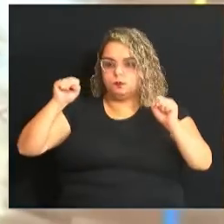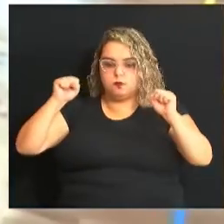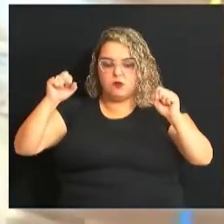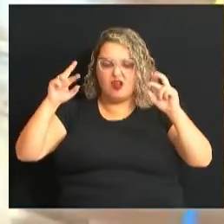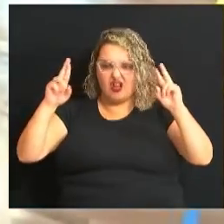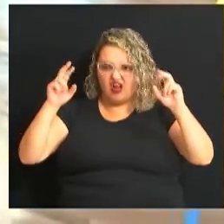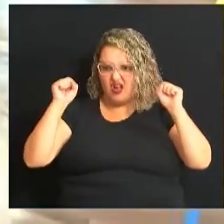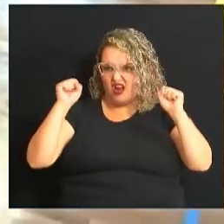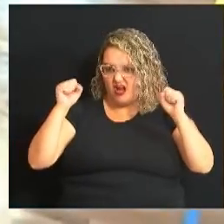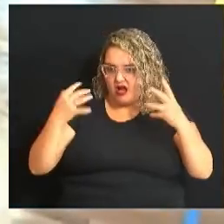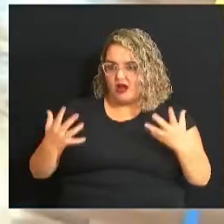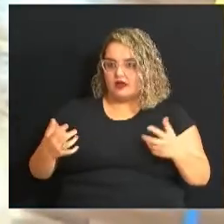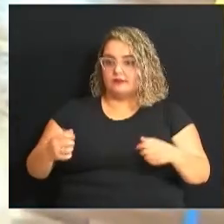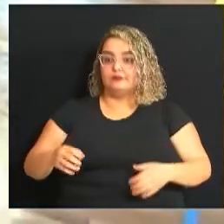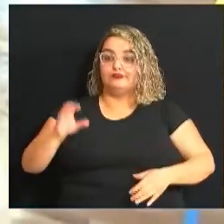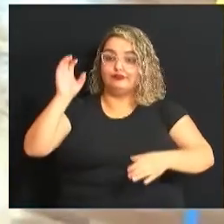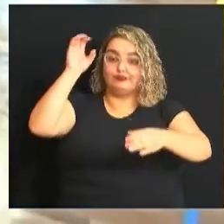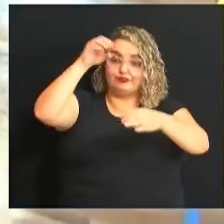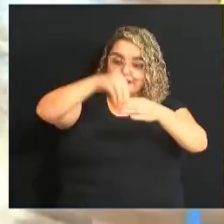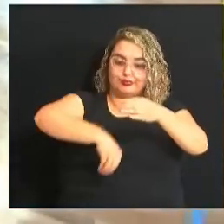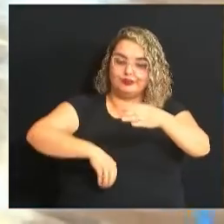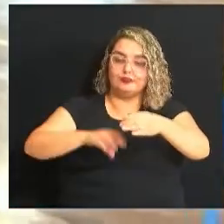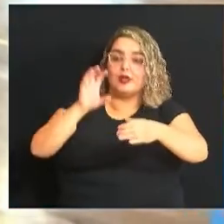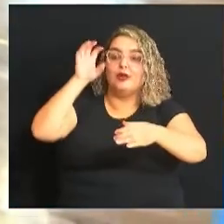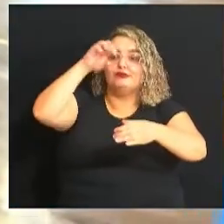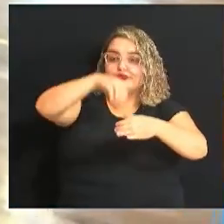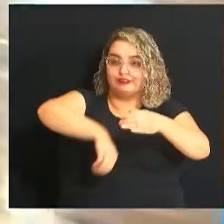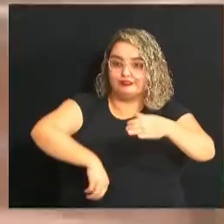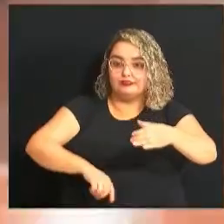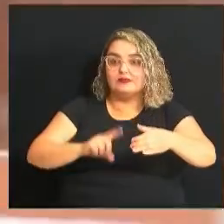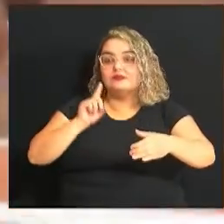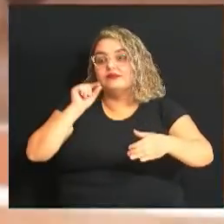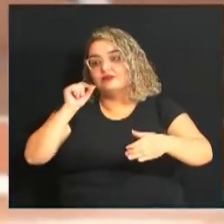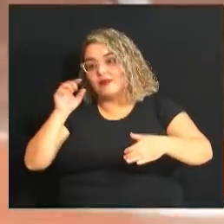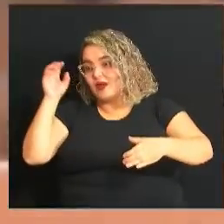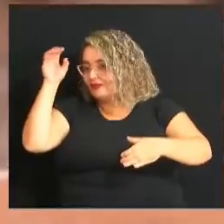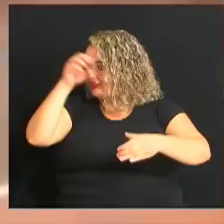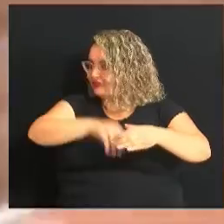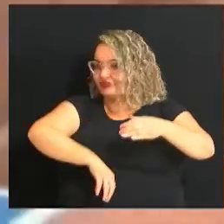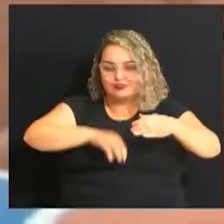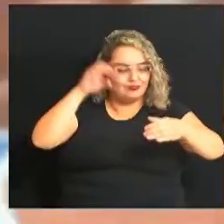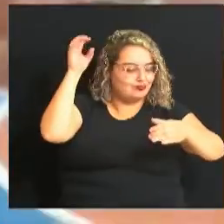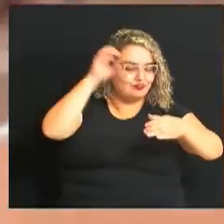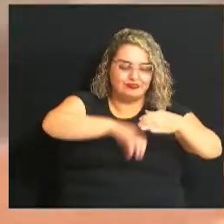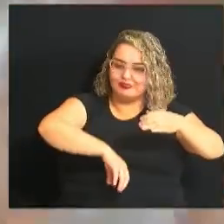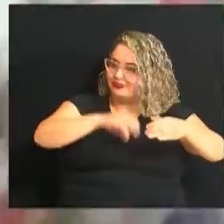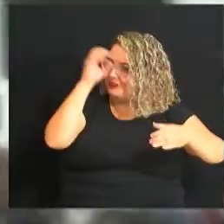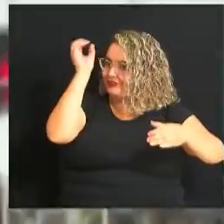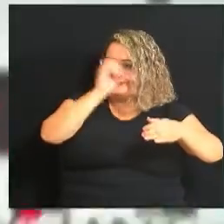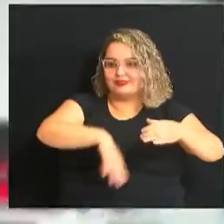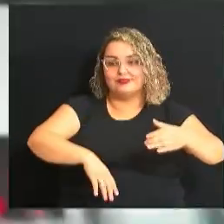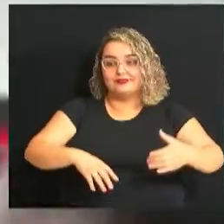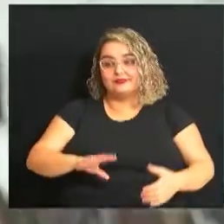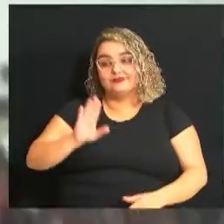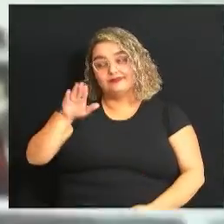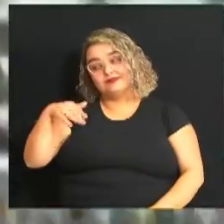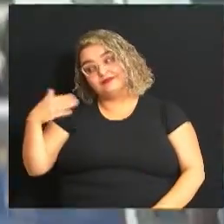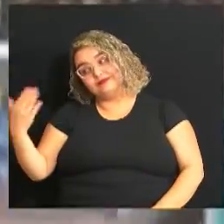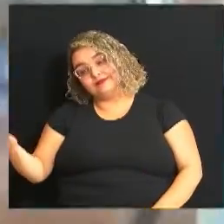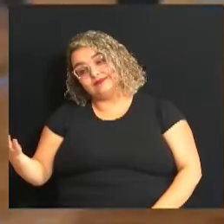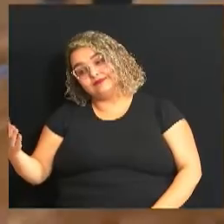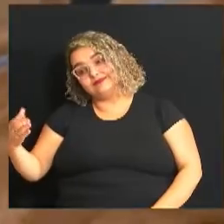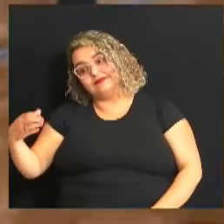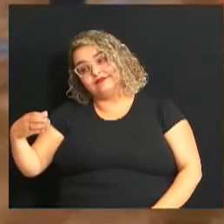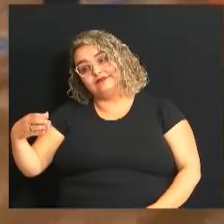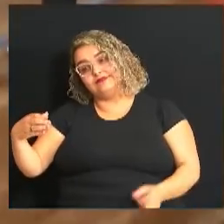As bolas da equipe maranhense começaram a cair de tudo quanto é lugar. E do outro lado,